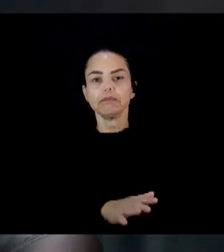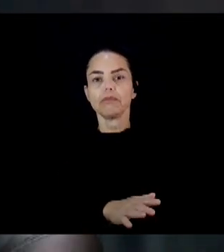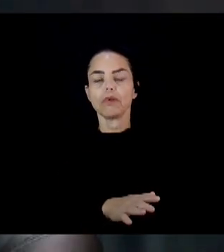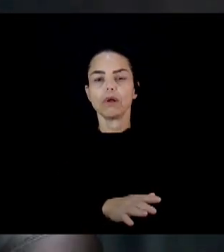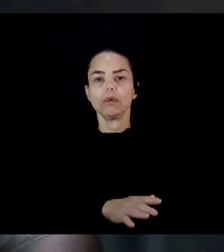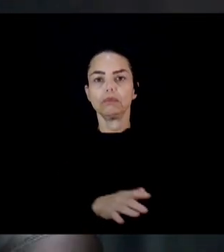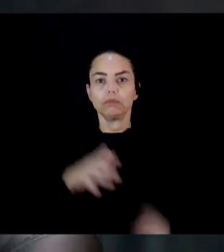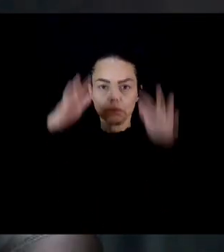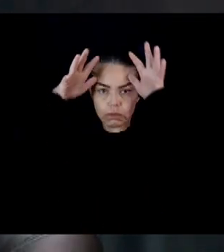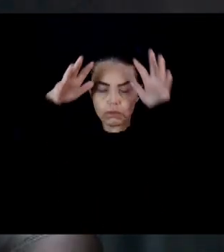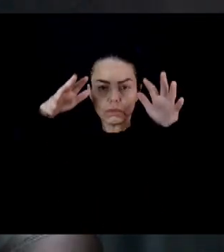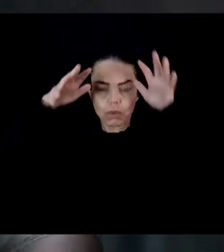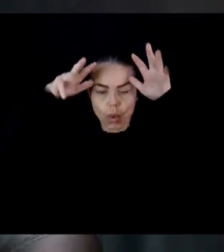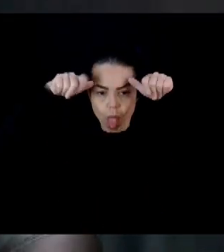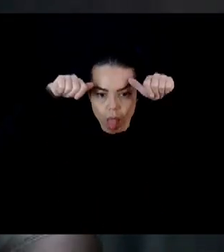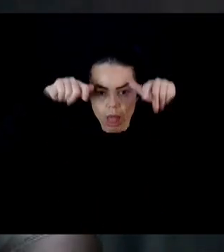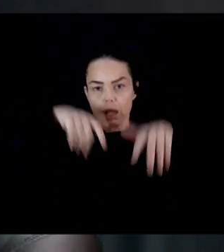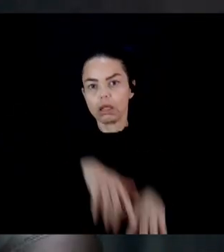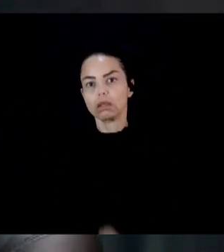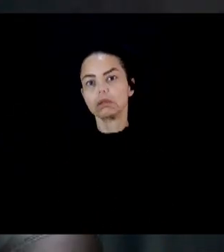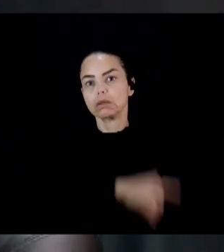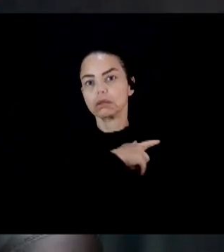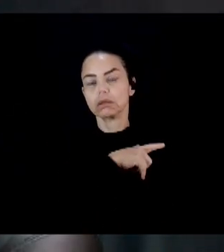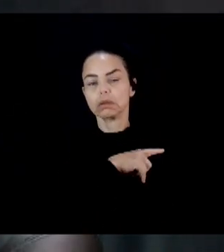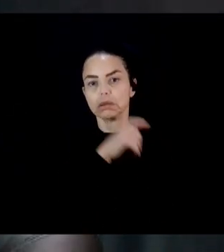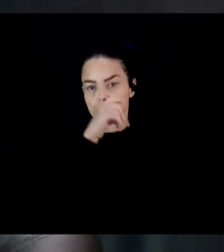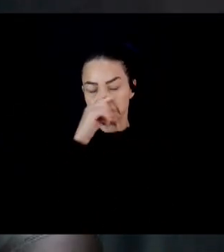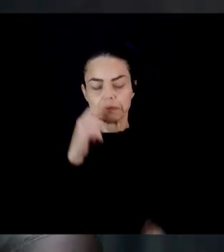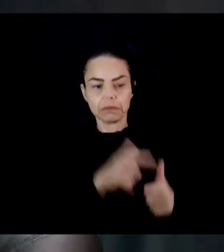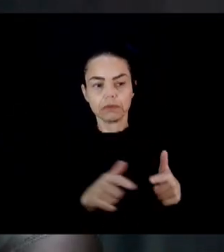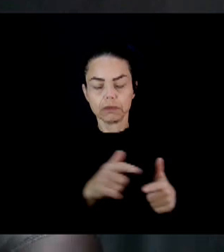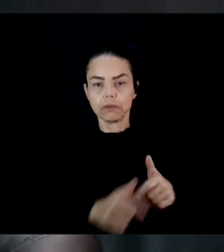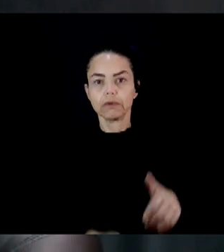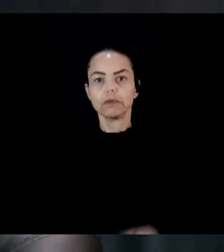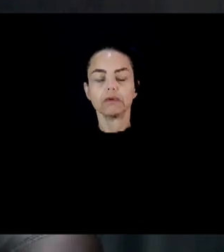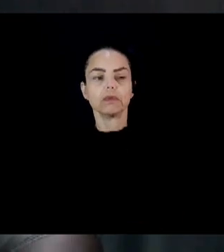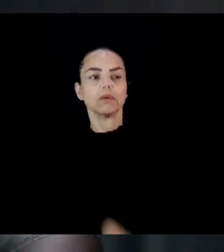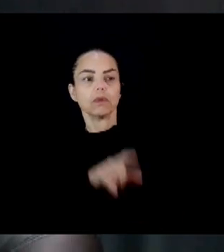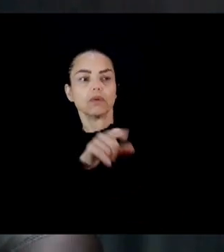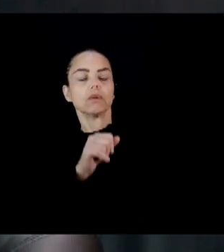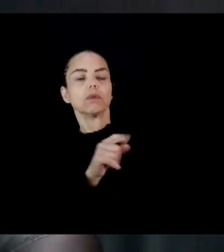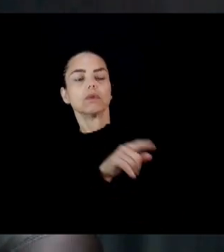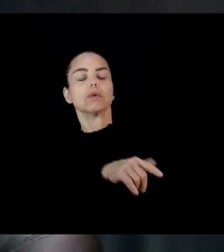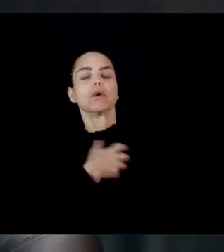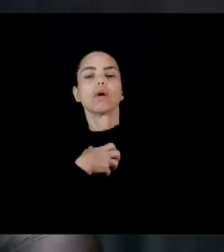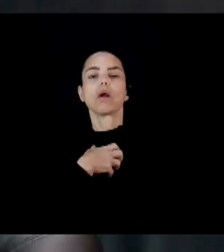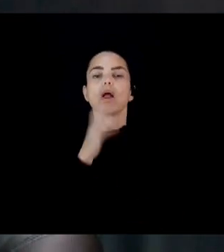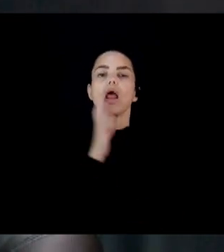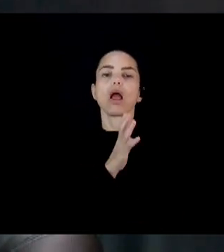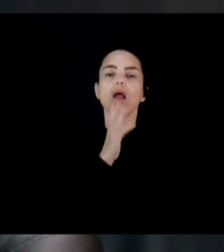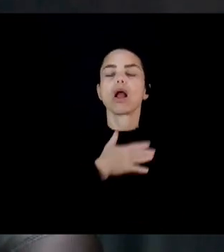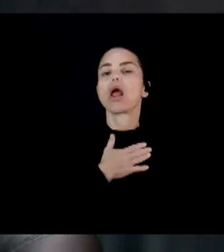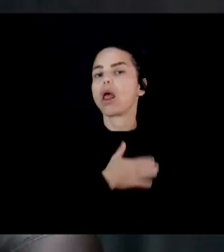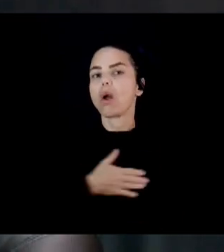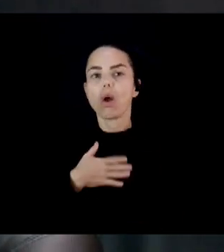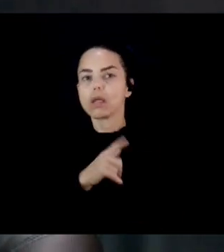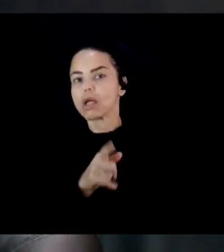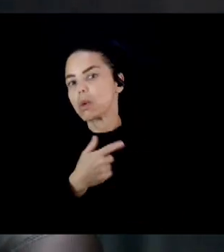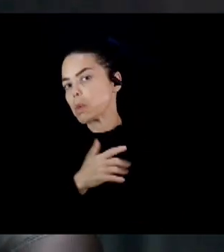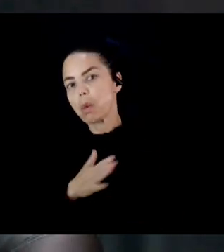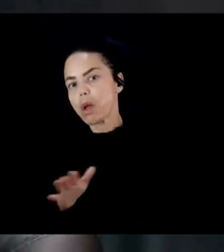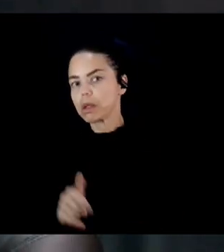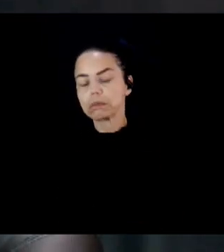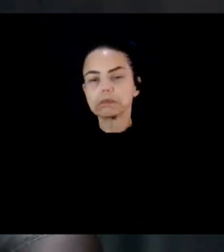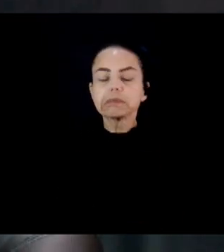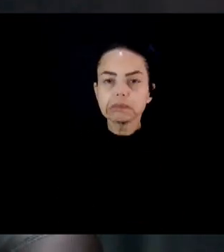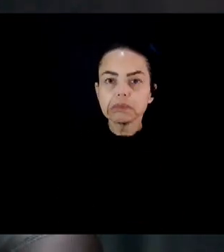você consegue dar a opção para essa pessoa escolher o que faz sentido para ela, o que não faz sentido, o que tem relação